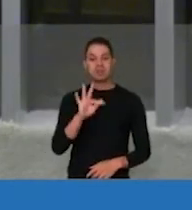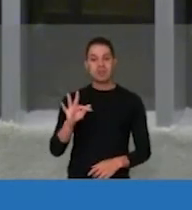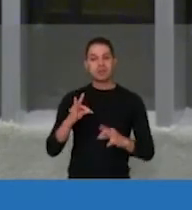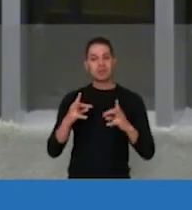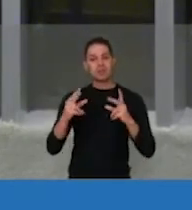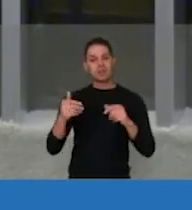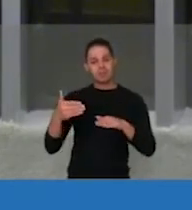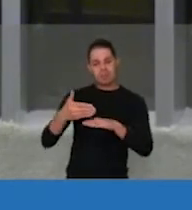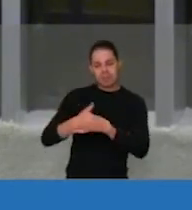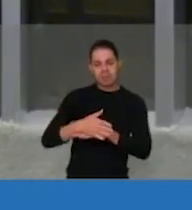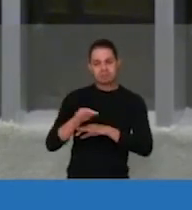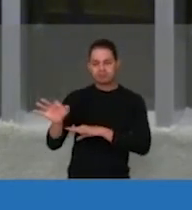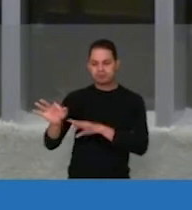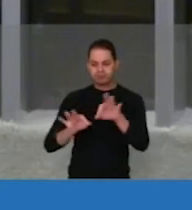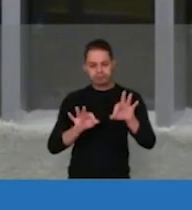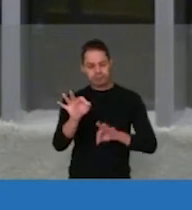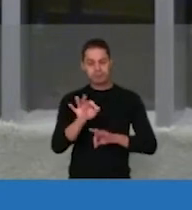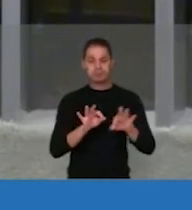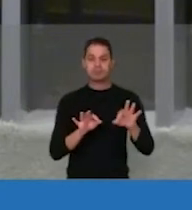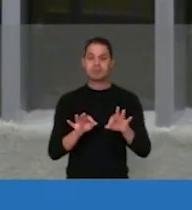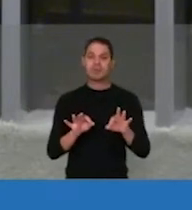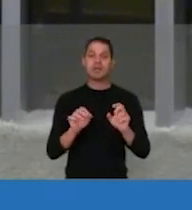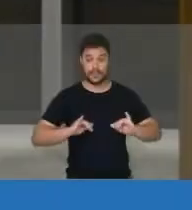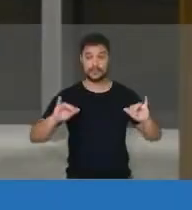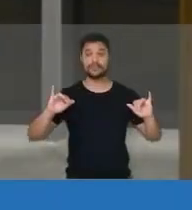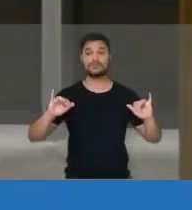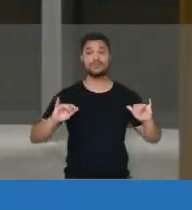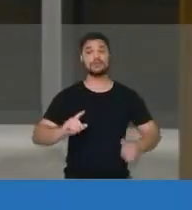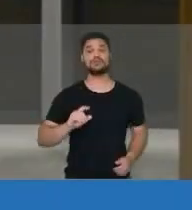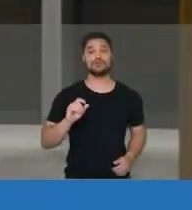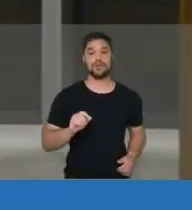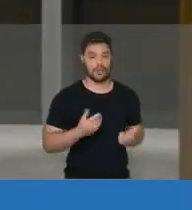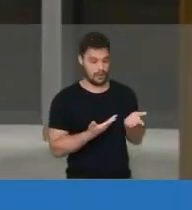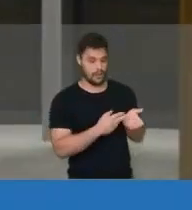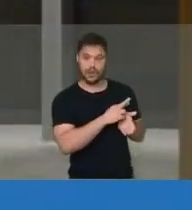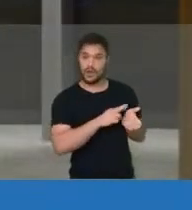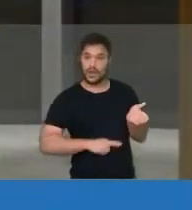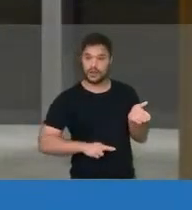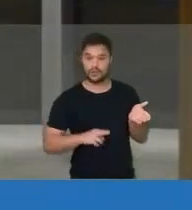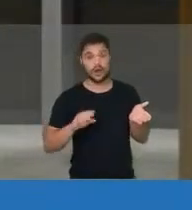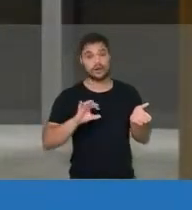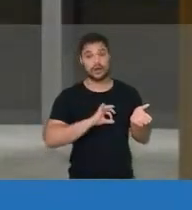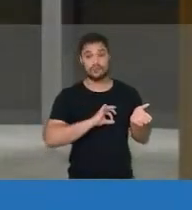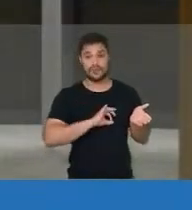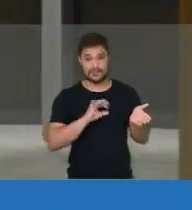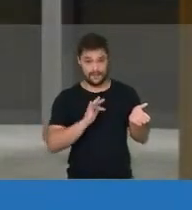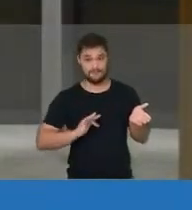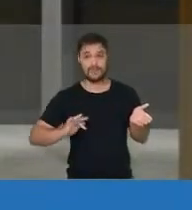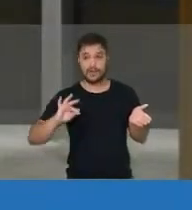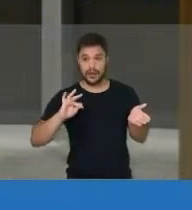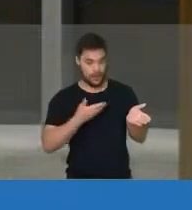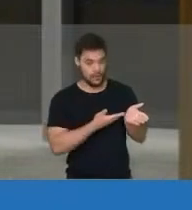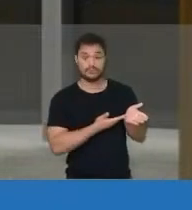toda a operação, senhor presidente, não é outra coisa a não ser roubo. O relatório da Polícia Federal